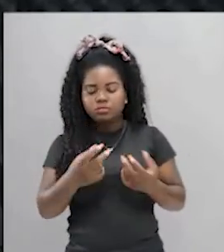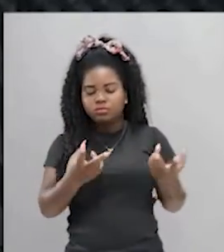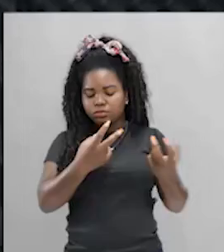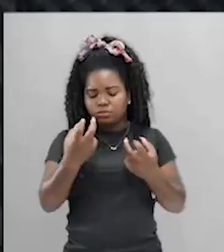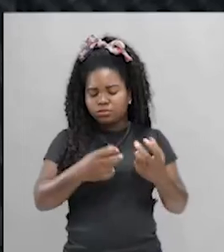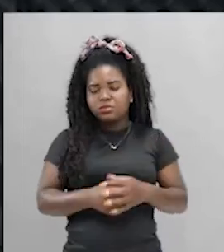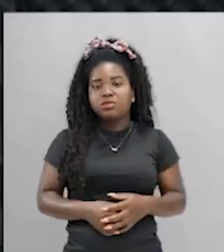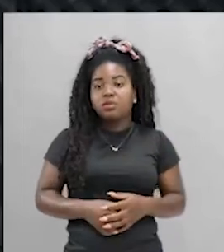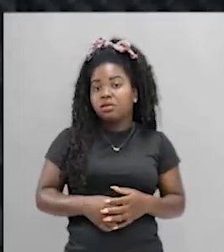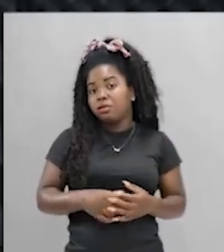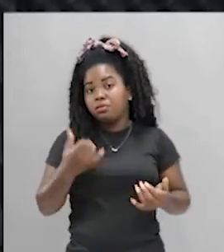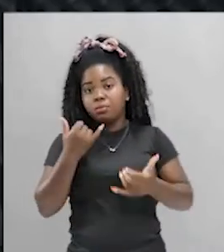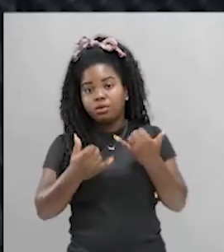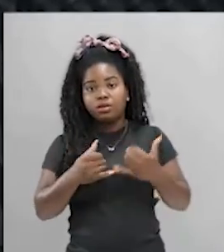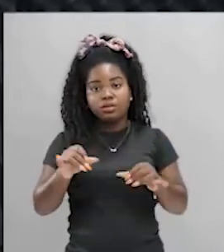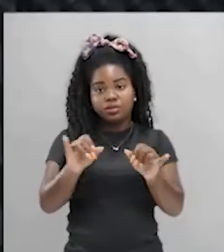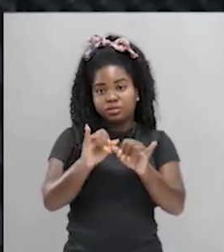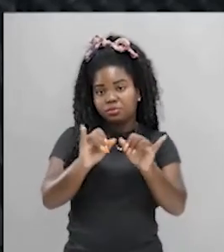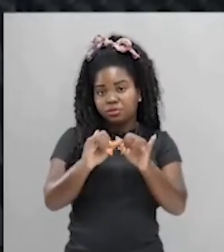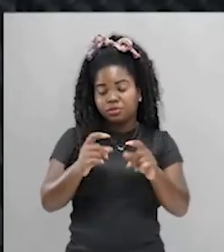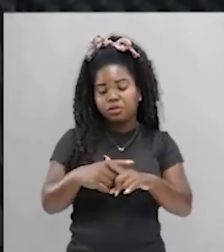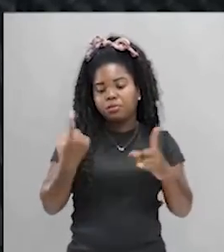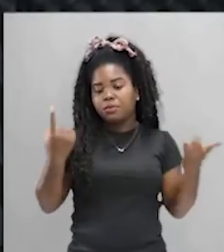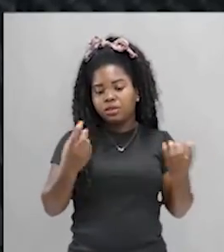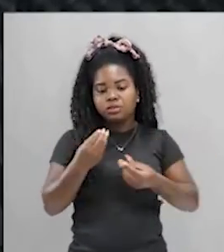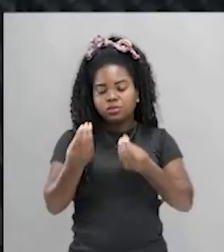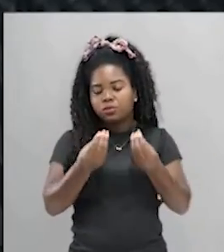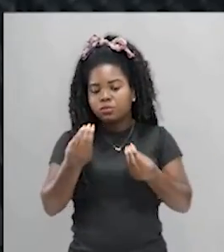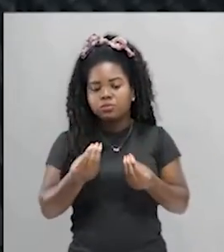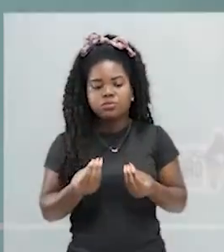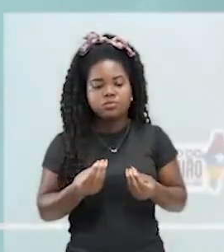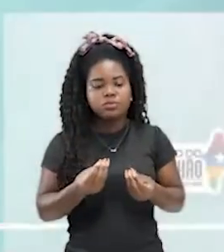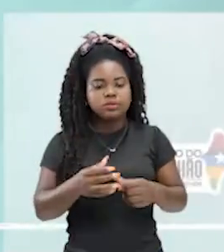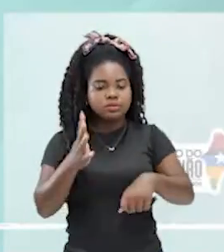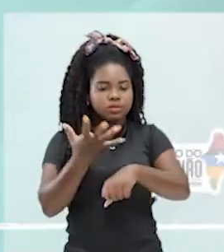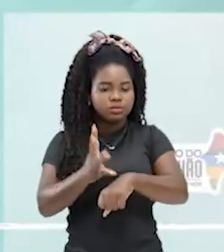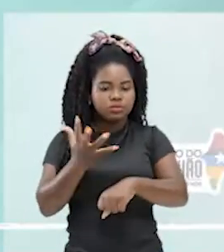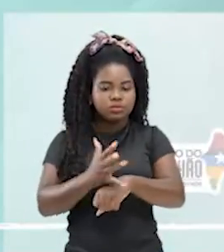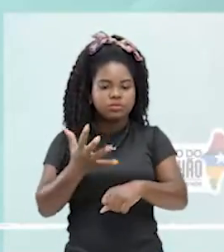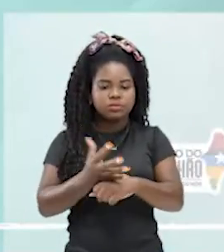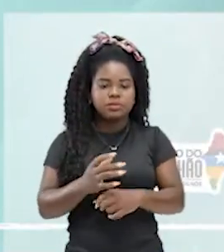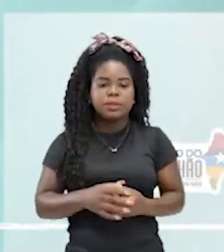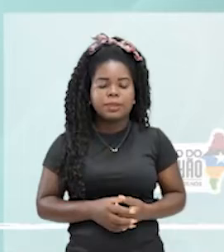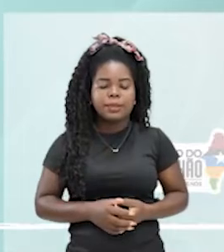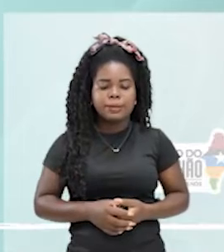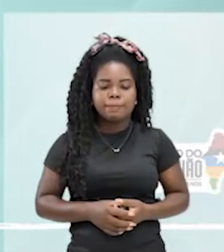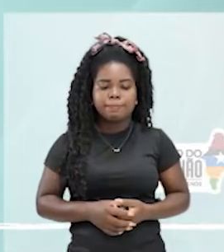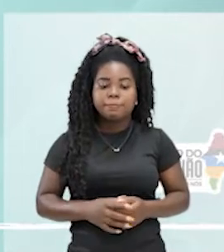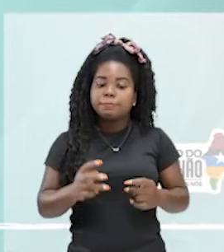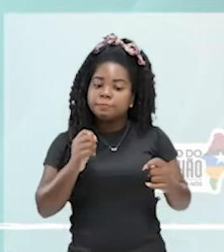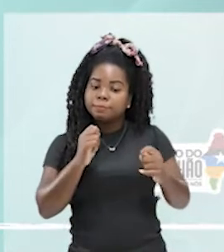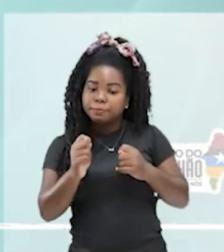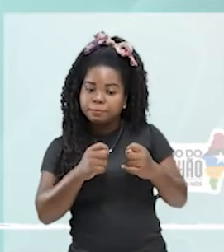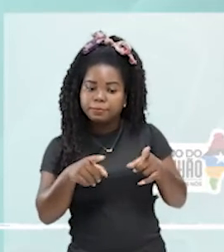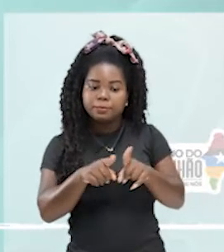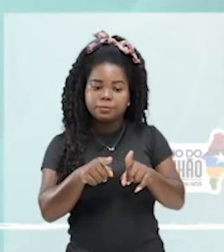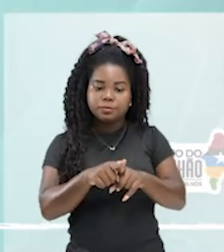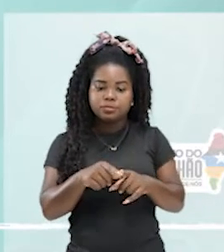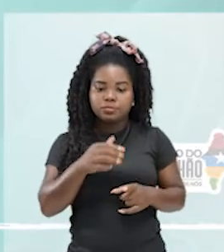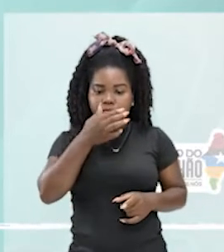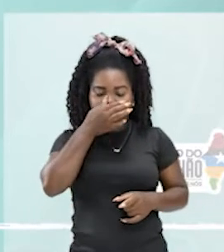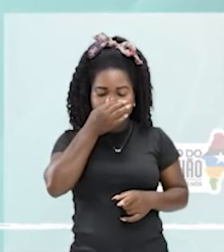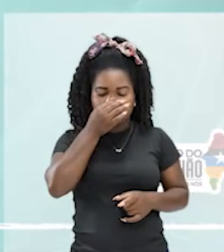uma bobagem, né, o teu trabalho cênico e de montagem direta. Ele é econômico, como eu disse para vocês, e